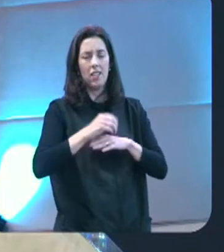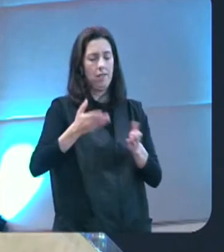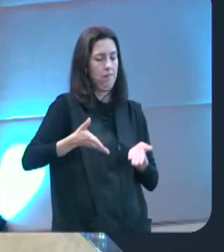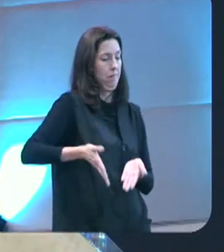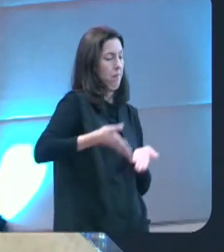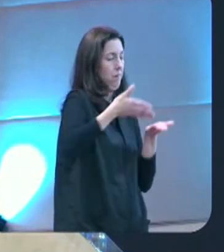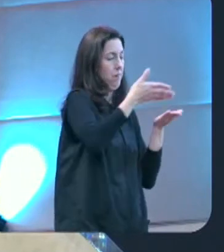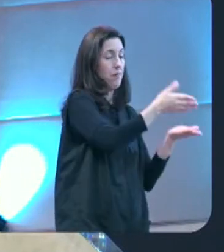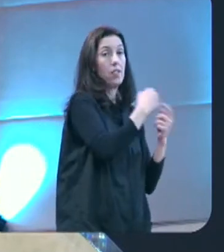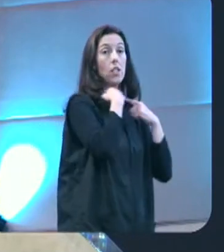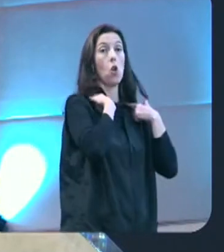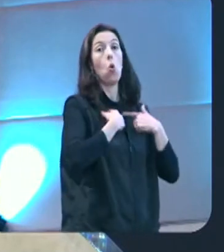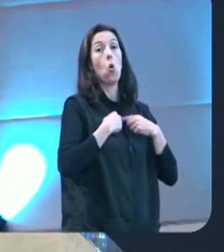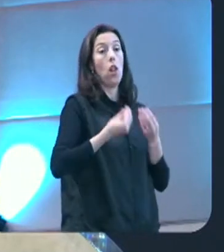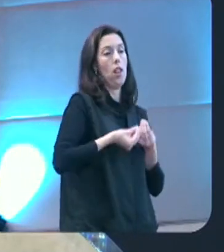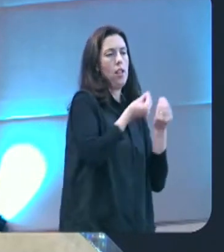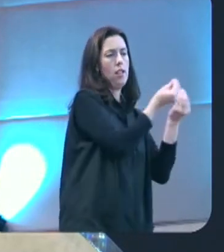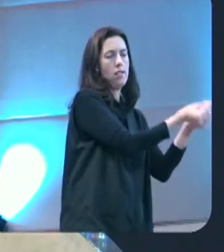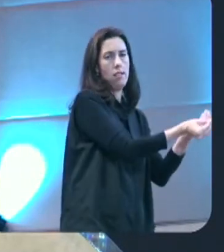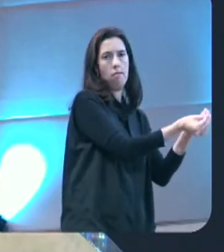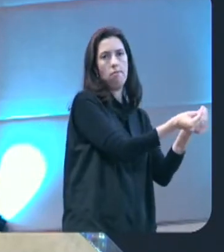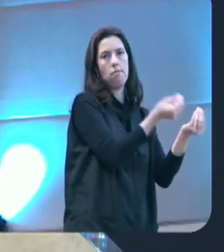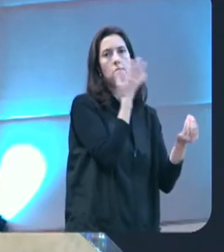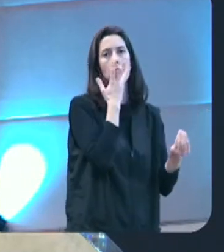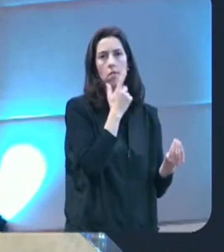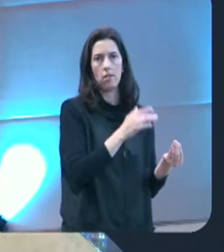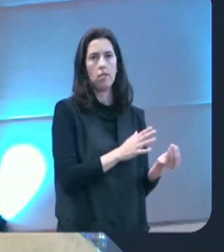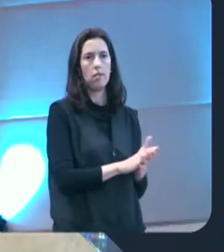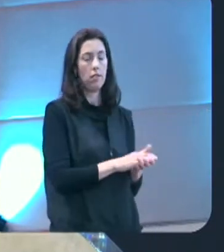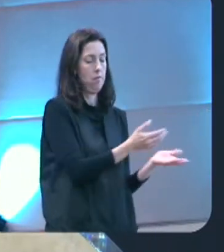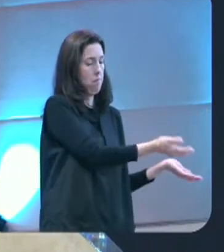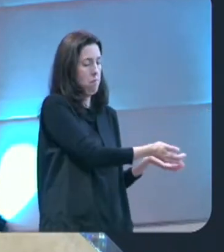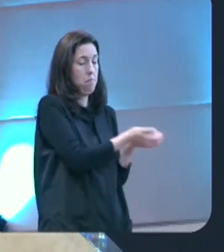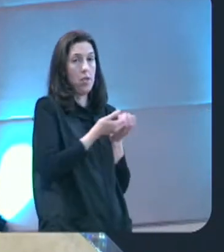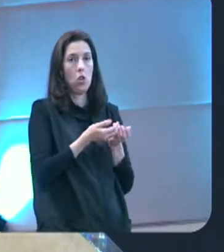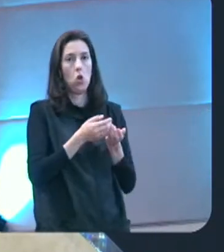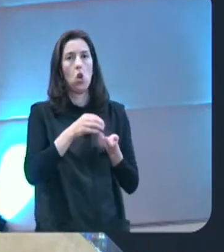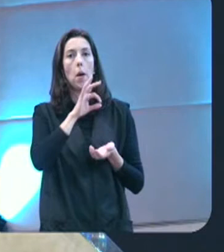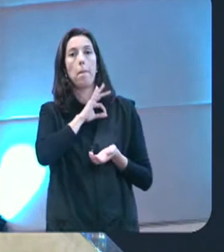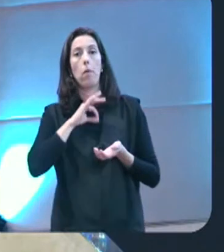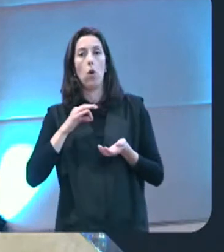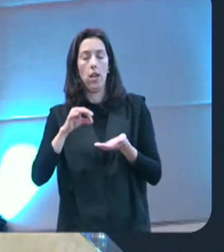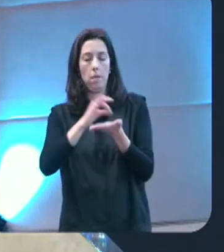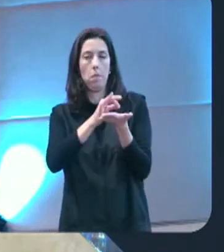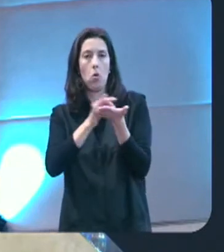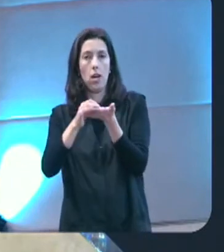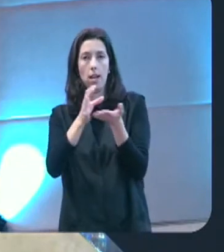entregou a caixa com o colar à criança e recebeu as moedas dela.